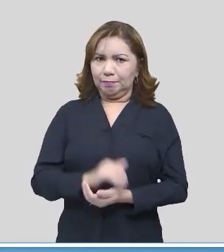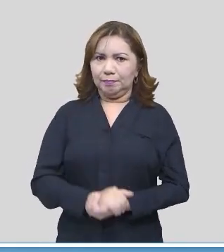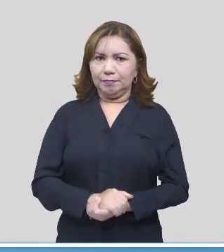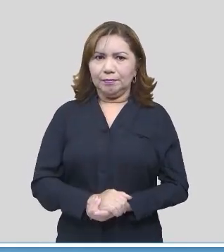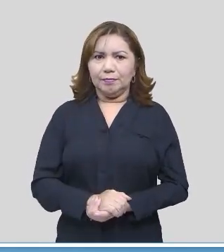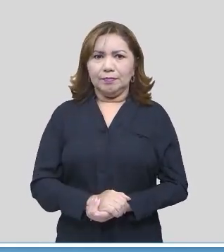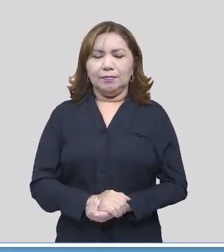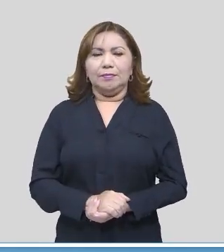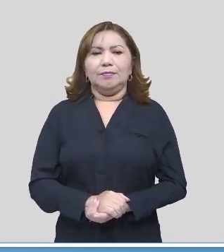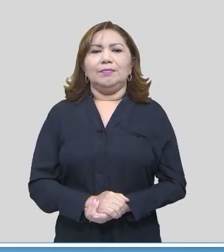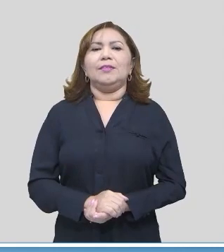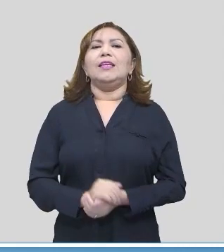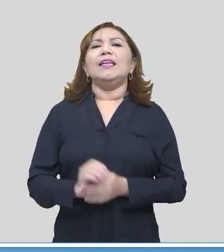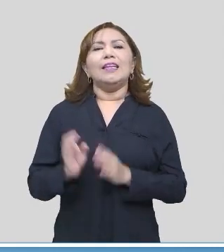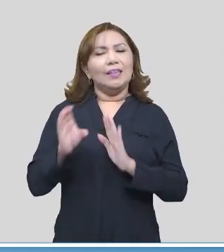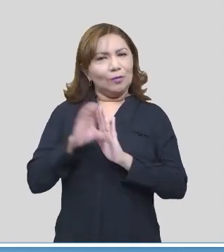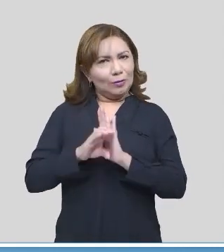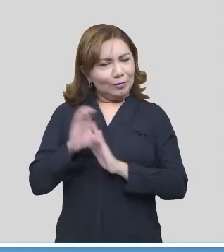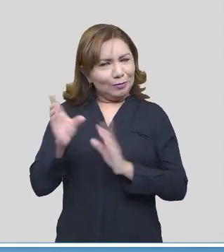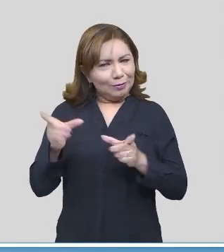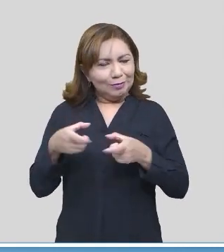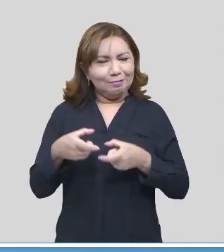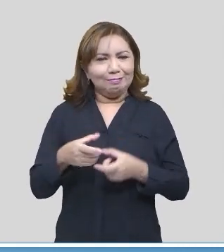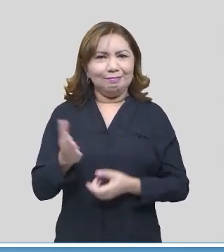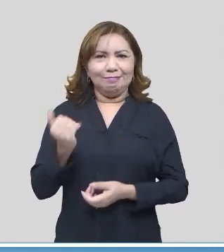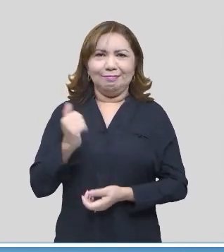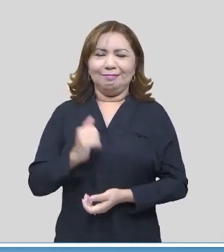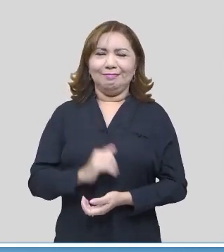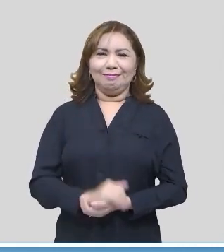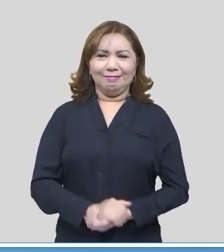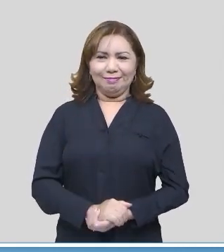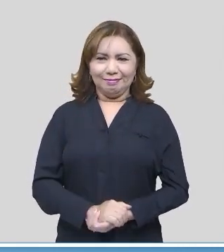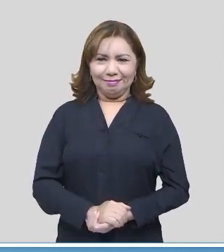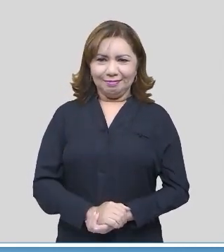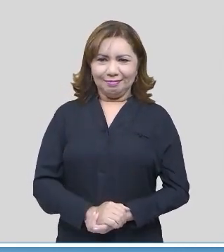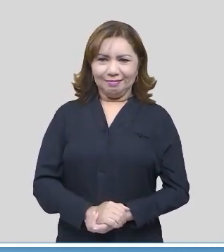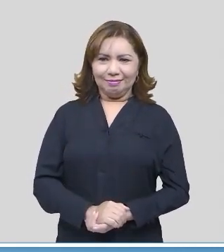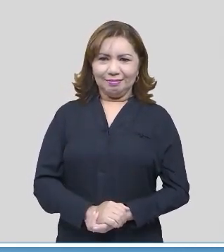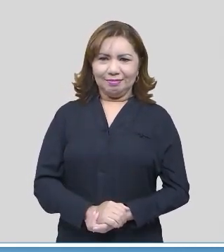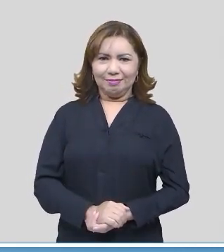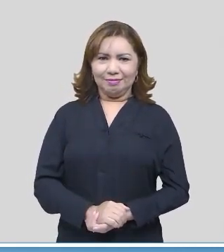nosso resumo do conteúdo. Vem comigo, crianças!